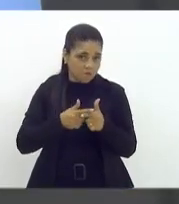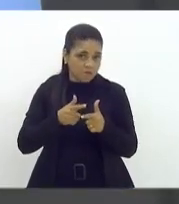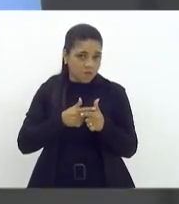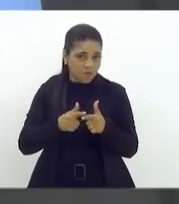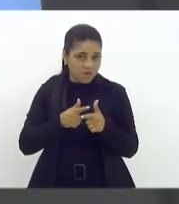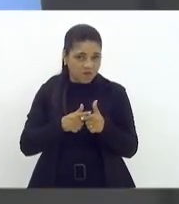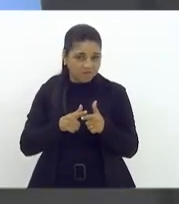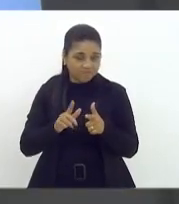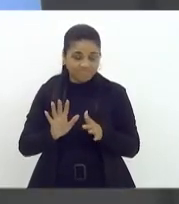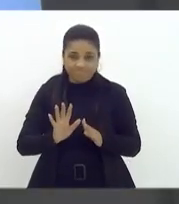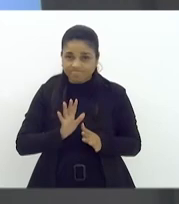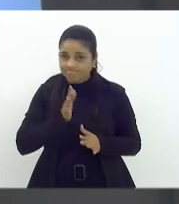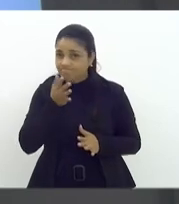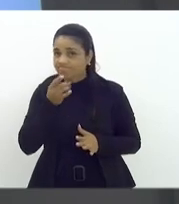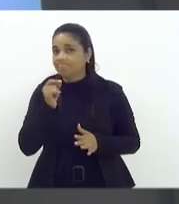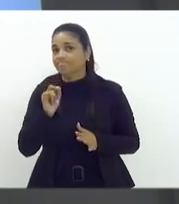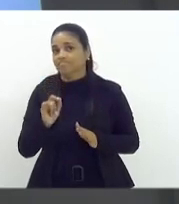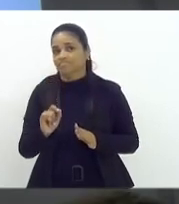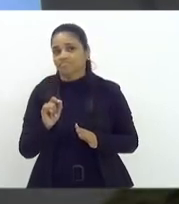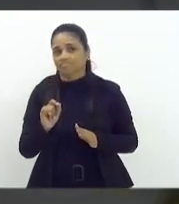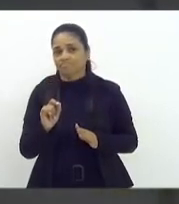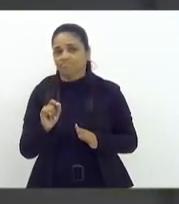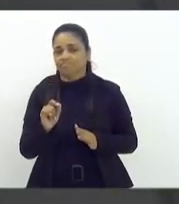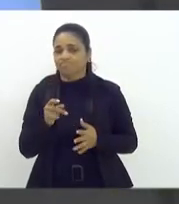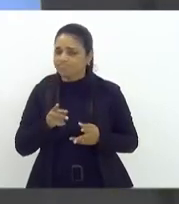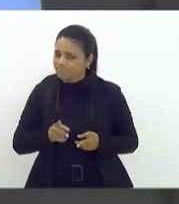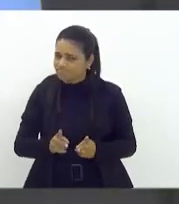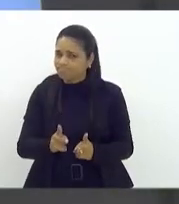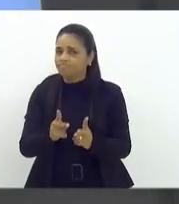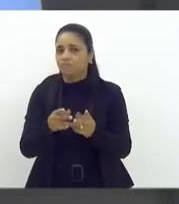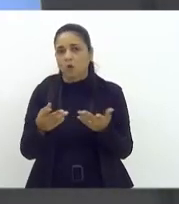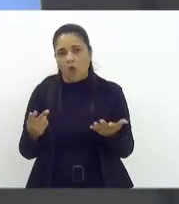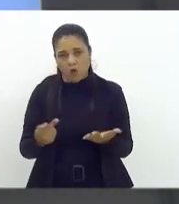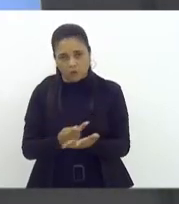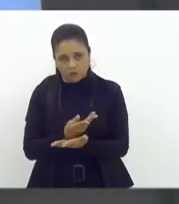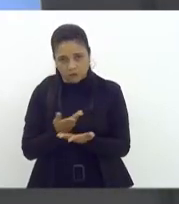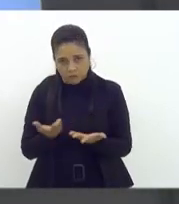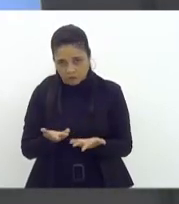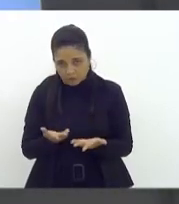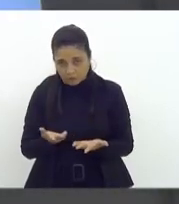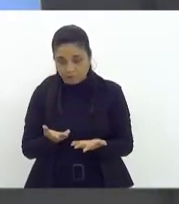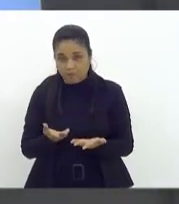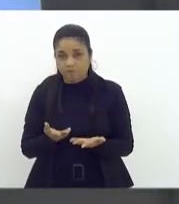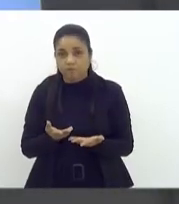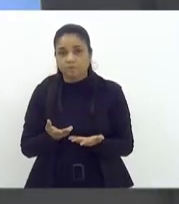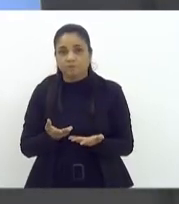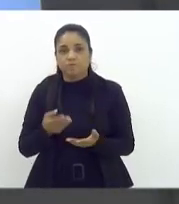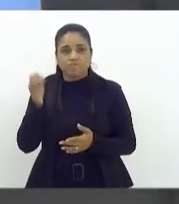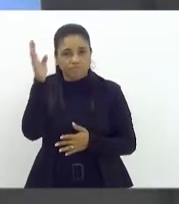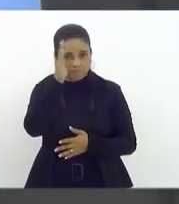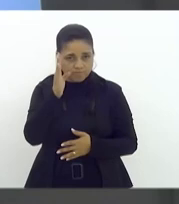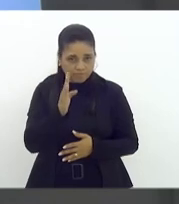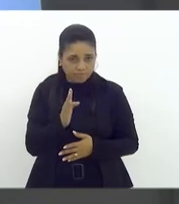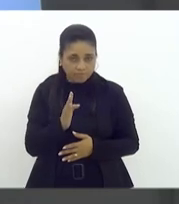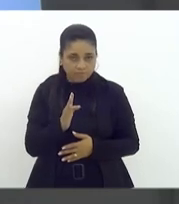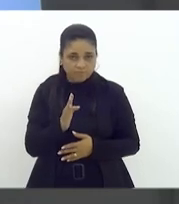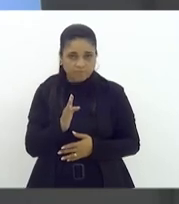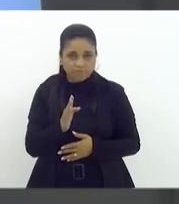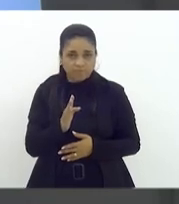terrível que infelizmente ainda persiste no nosso meio aqui no Brasil